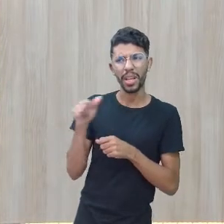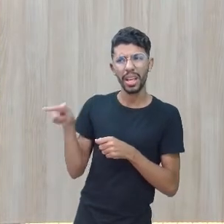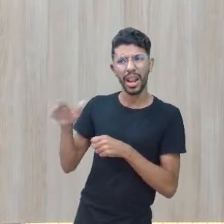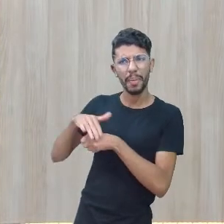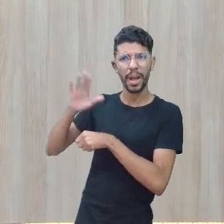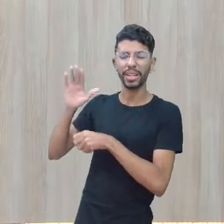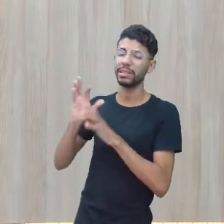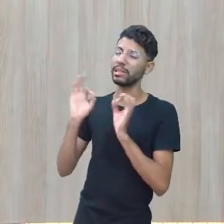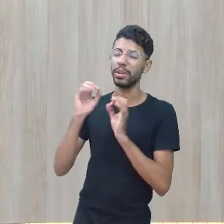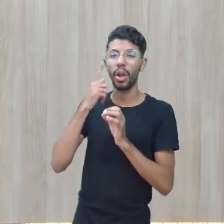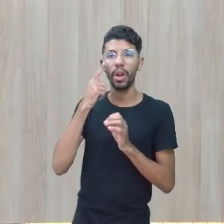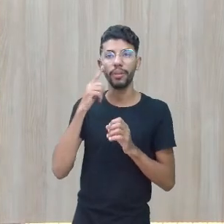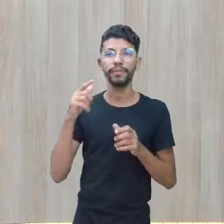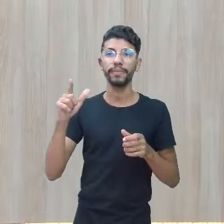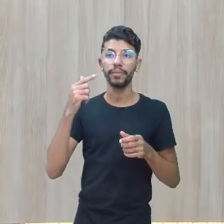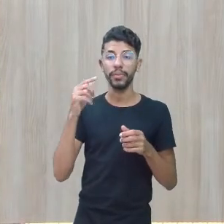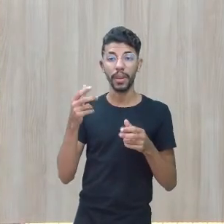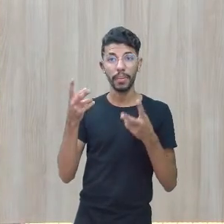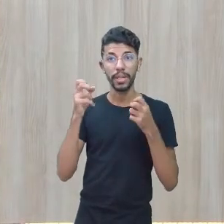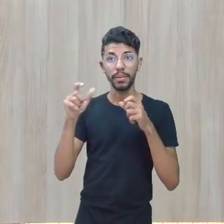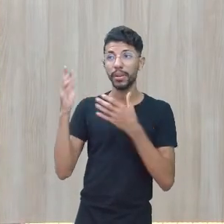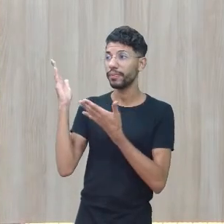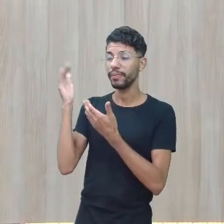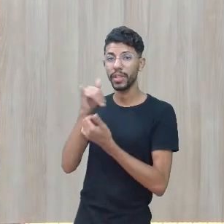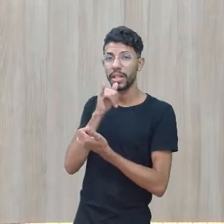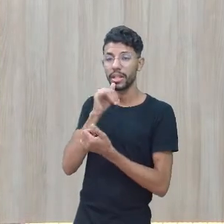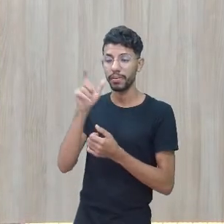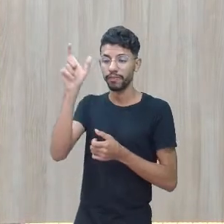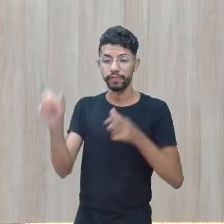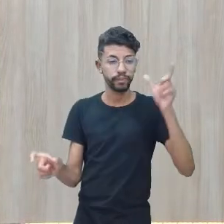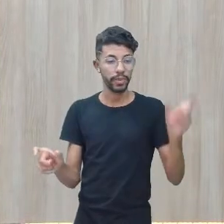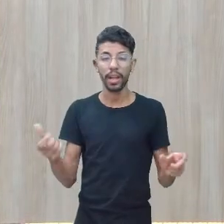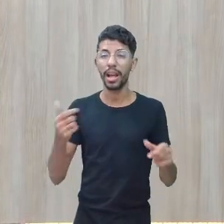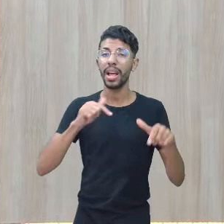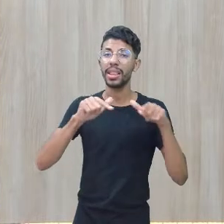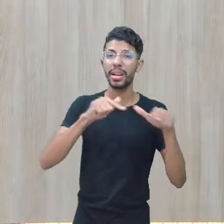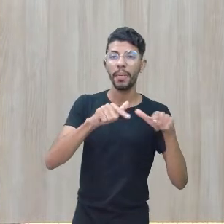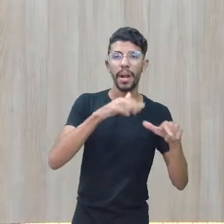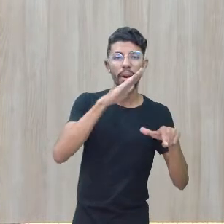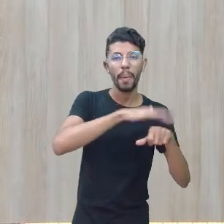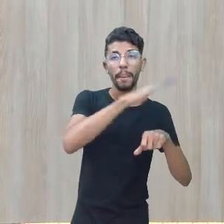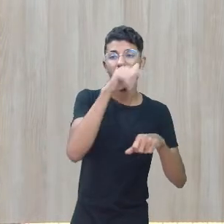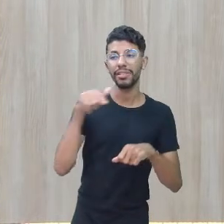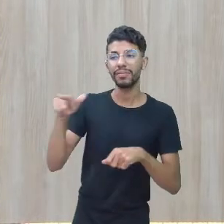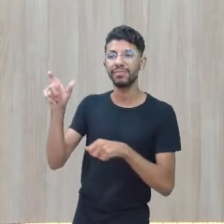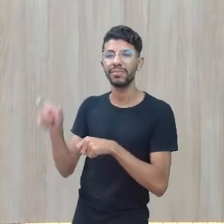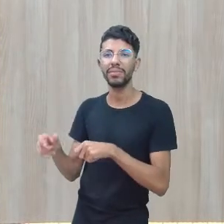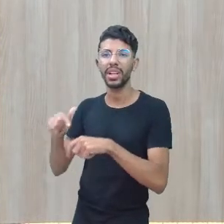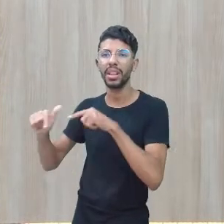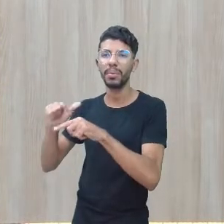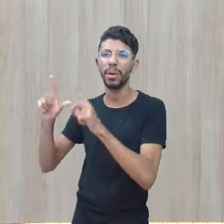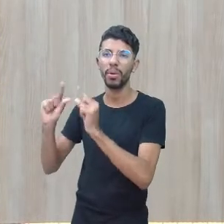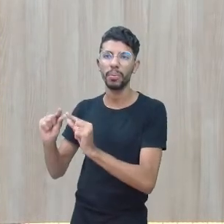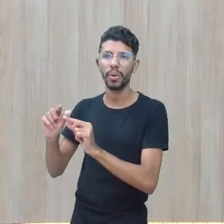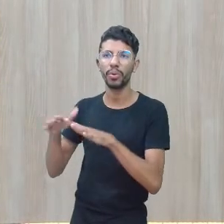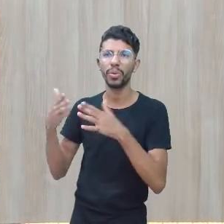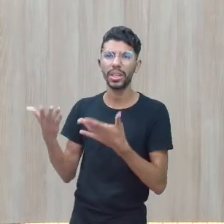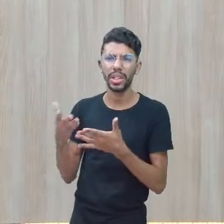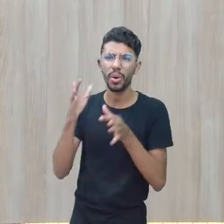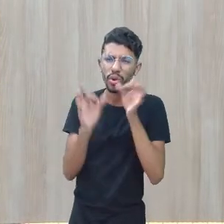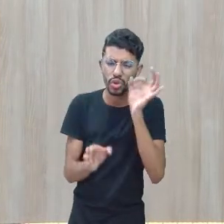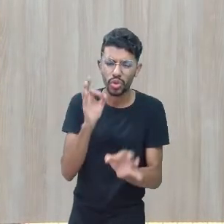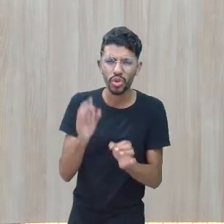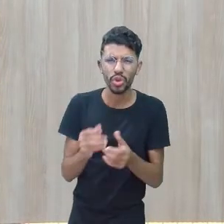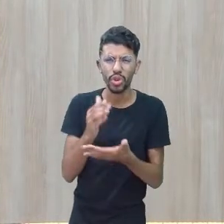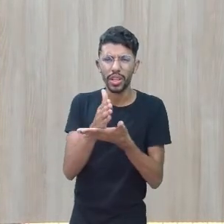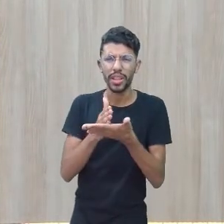trabalhando mais que a outra, né? Então, peraí, seria justo dividir o valor ao meio para os dois? De